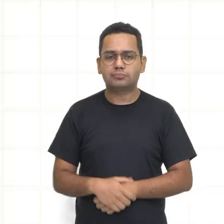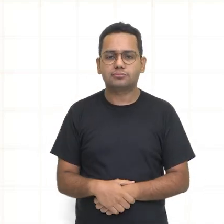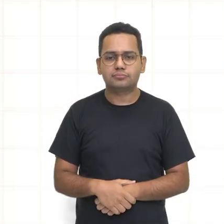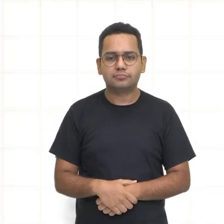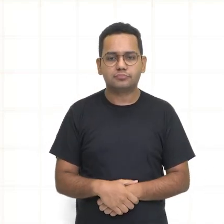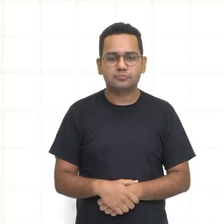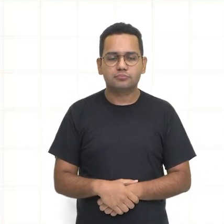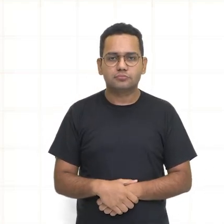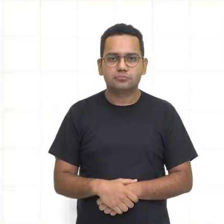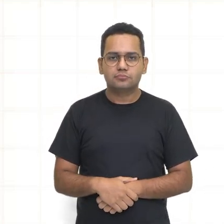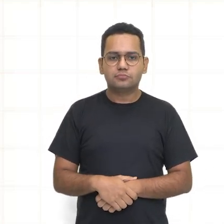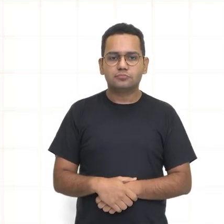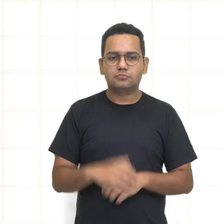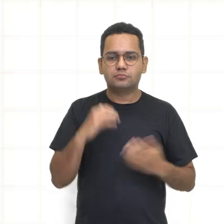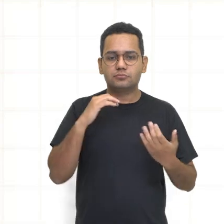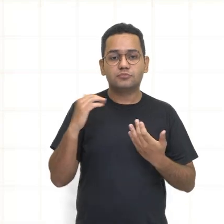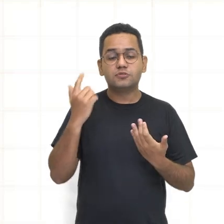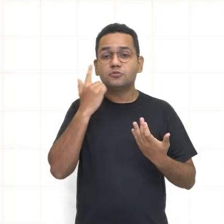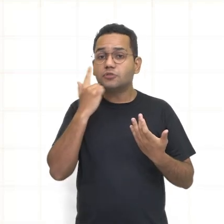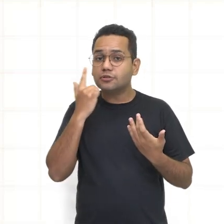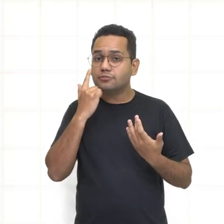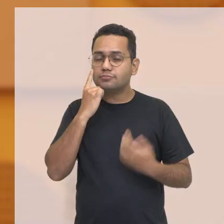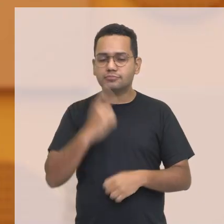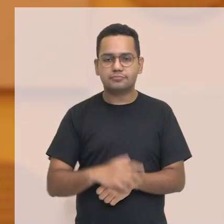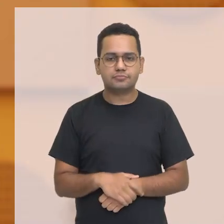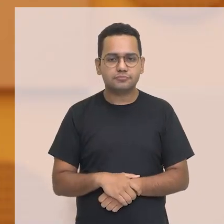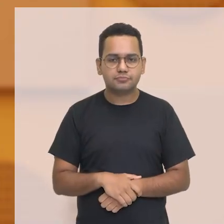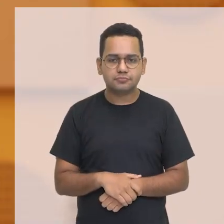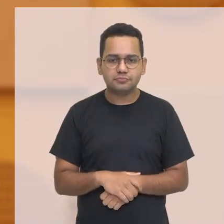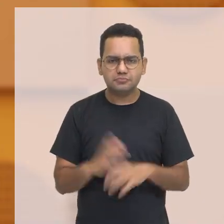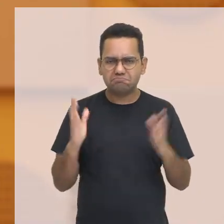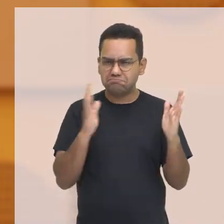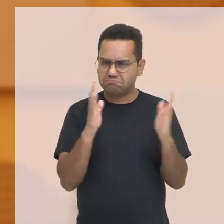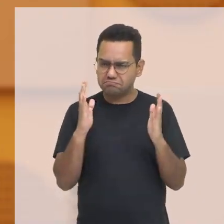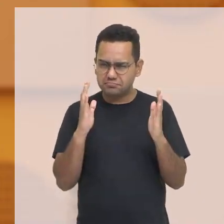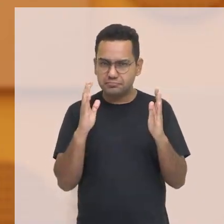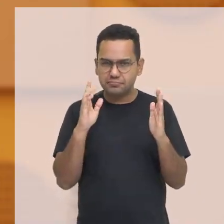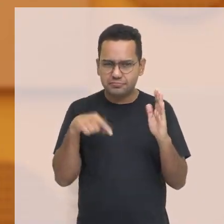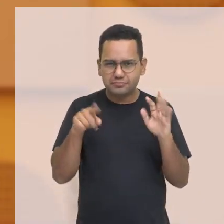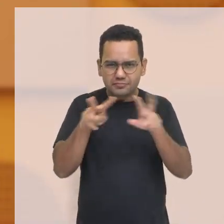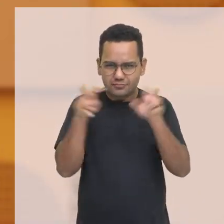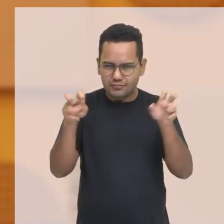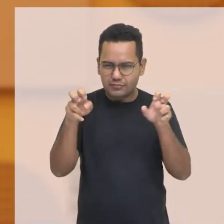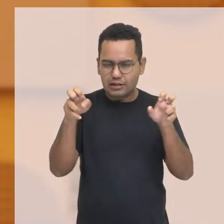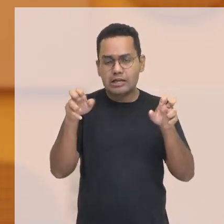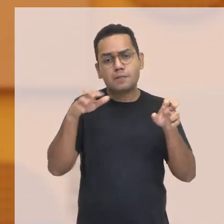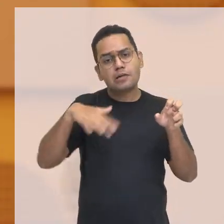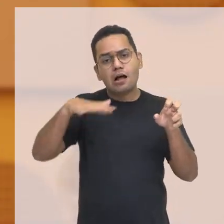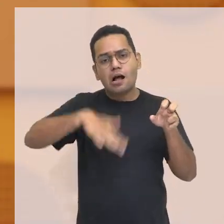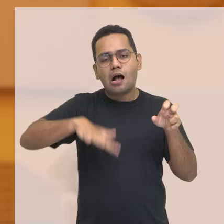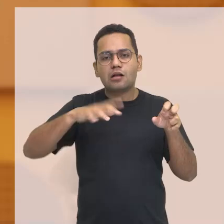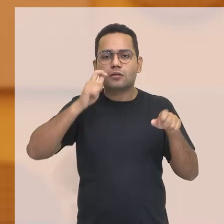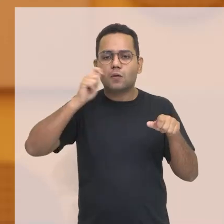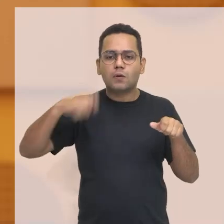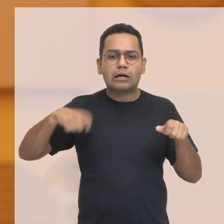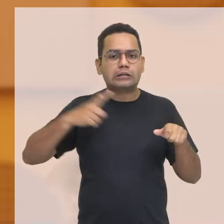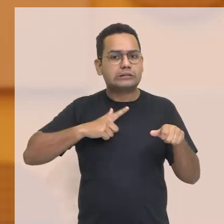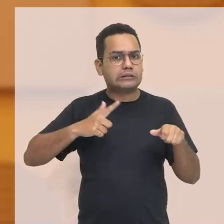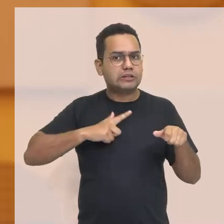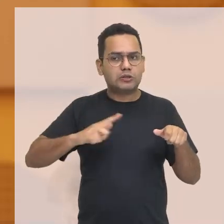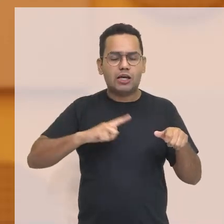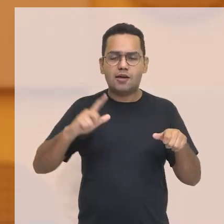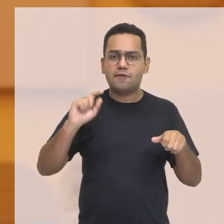que nós observamos agora, da guerra da Ucrânia, vocês observem que houve ali